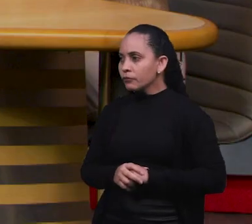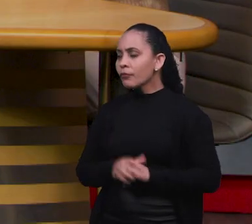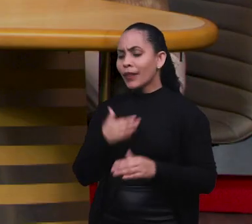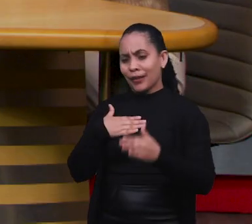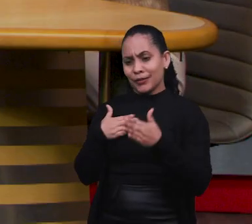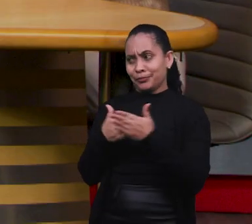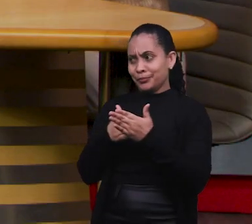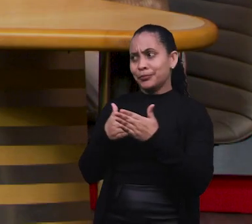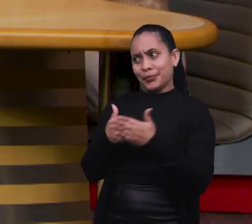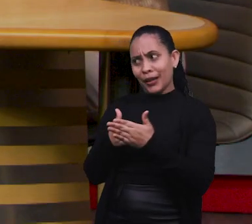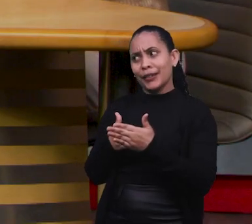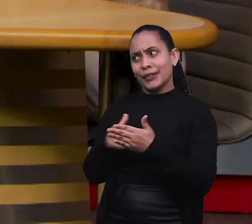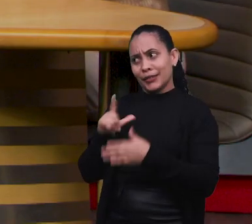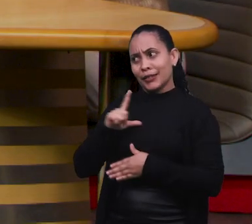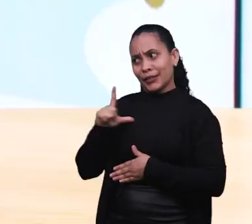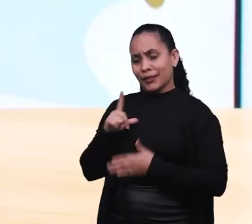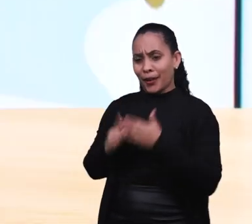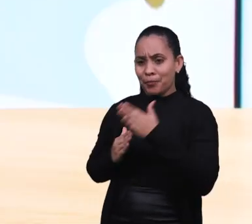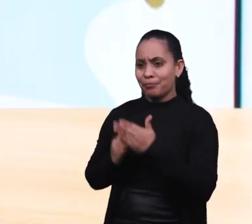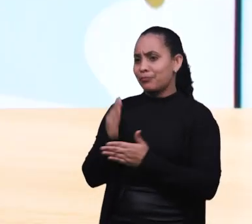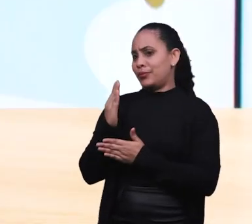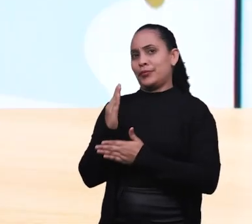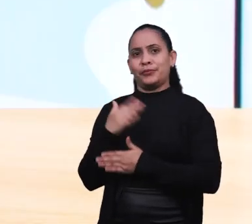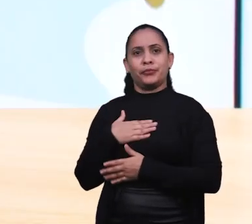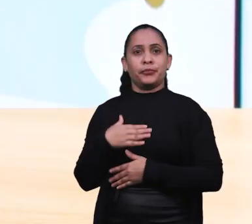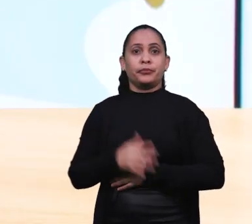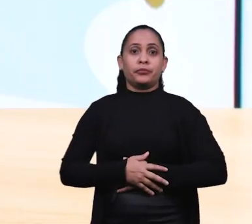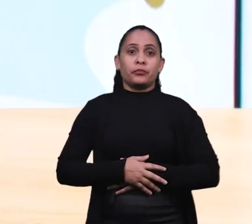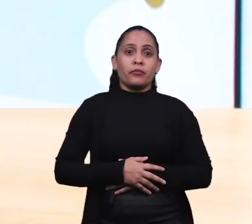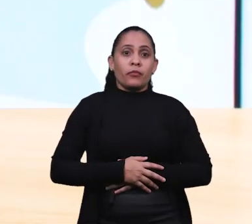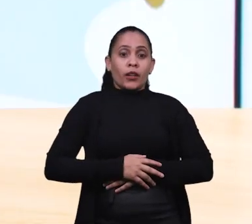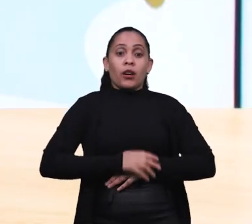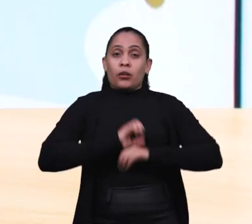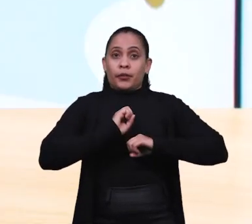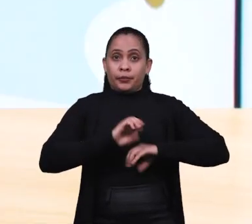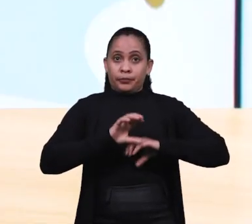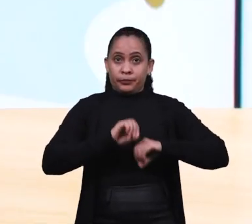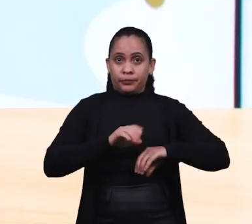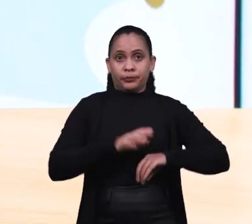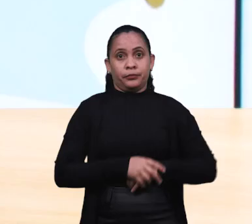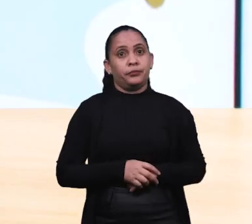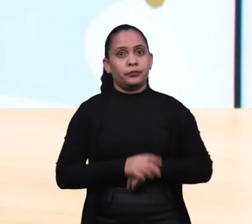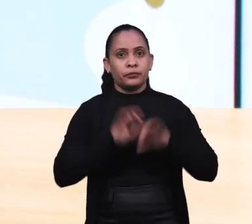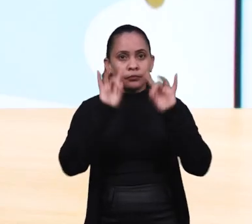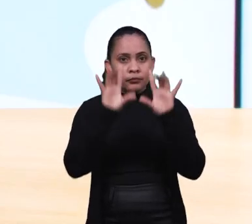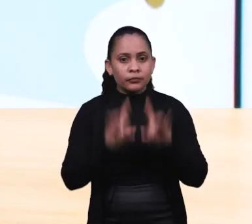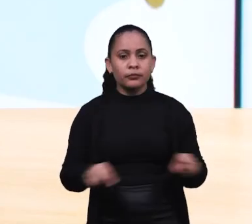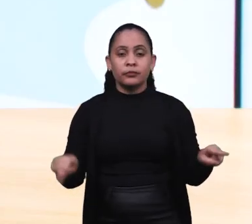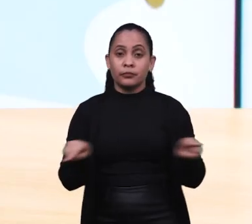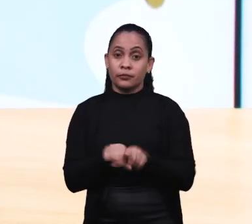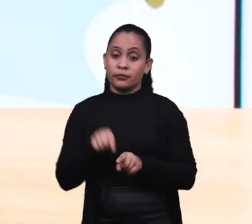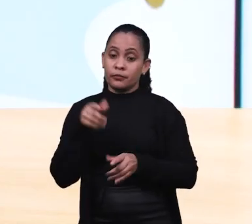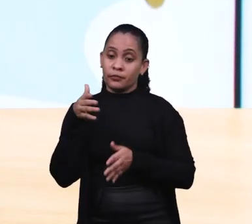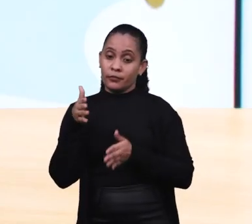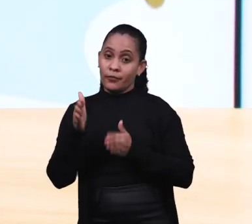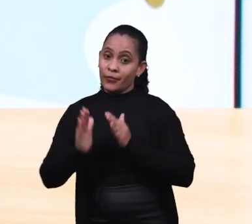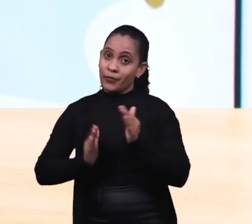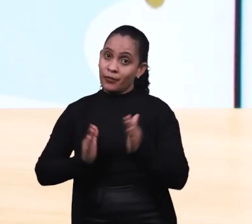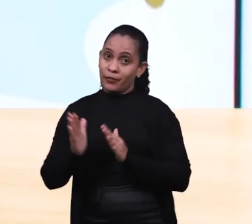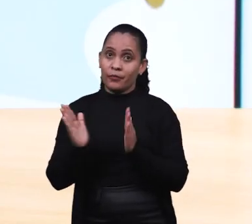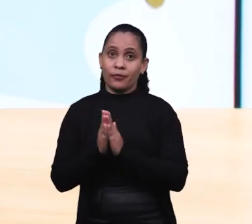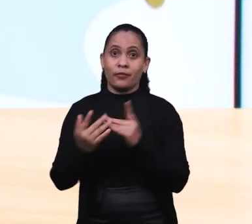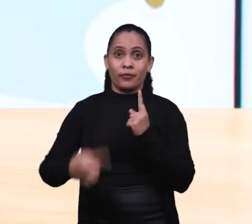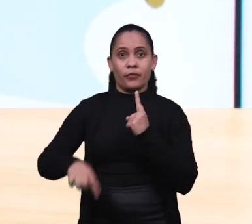as barreiras. Na área de educação especial e na área que nós trabalhamos com acessibilidade na igreja, nós